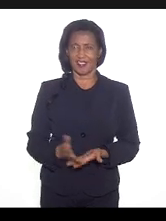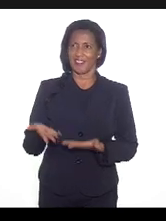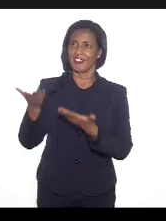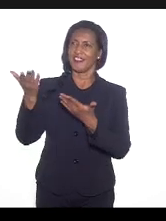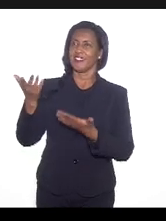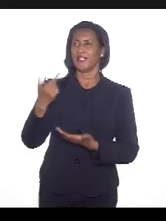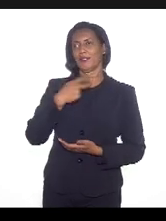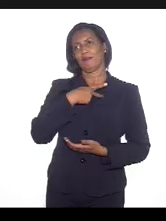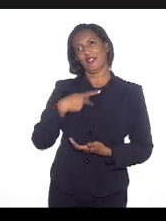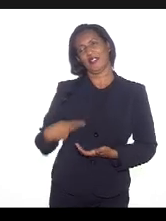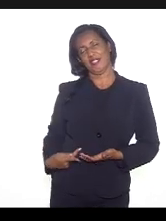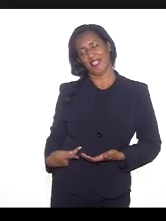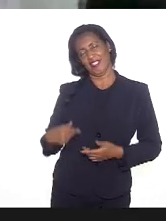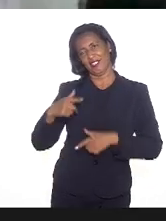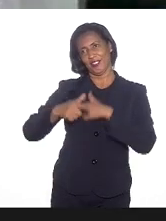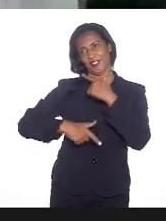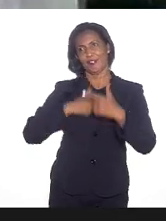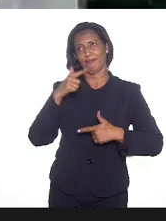dos trabalhos